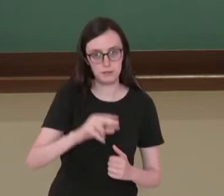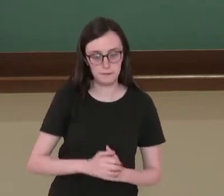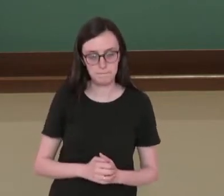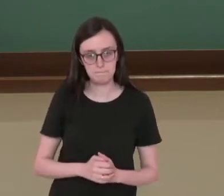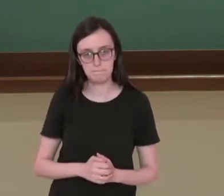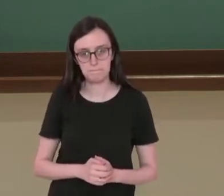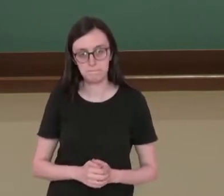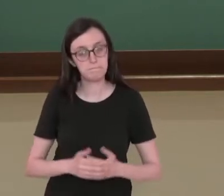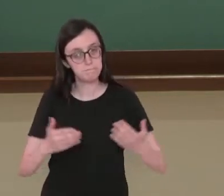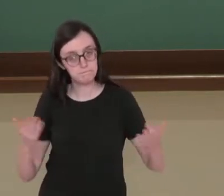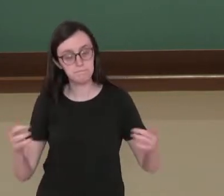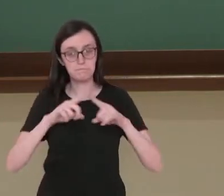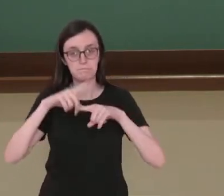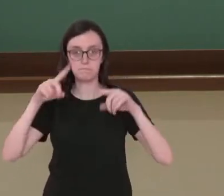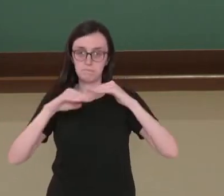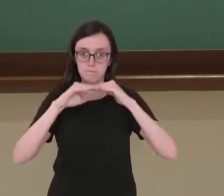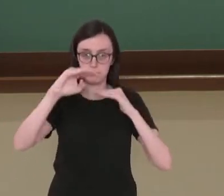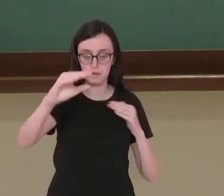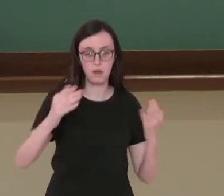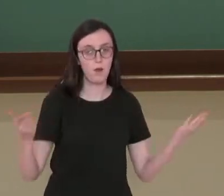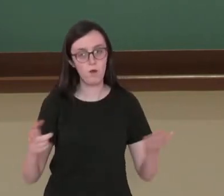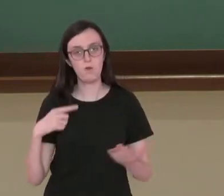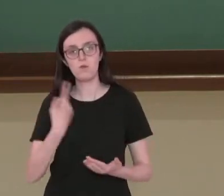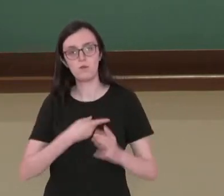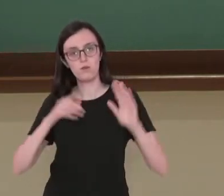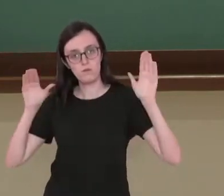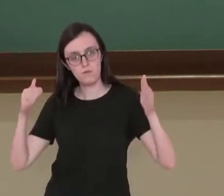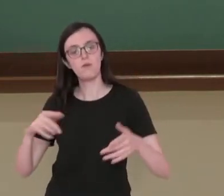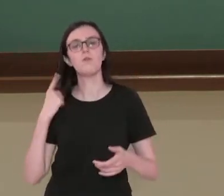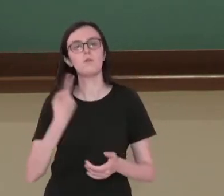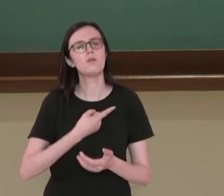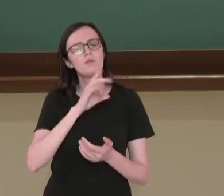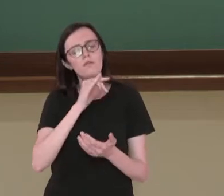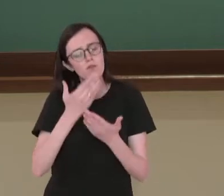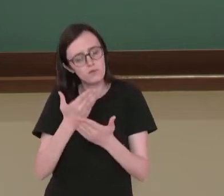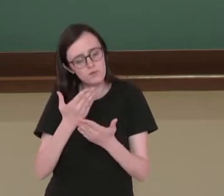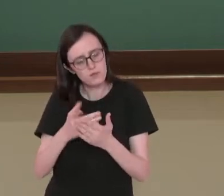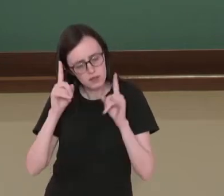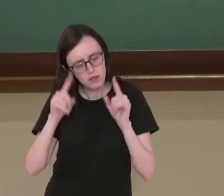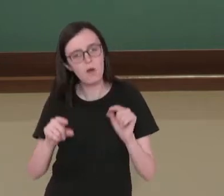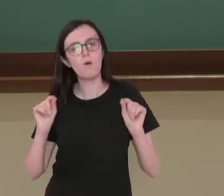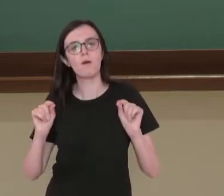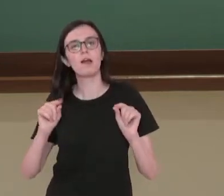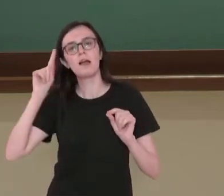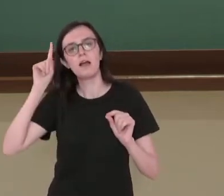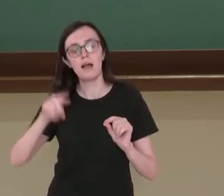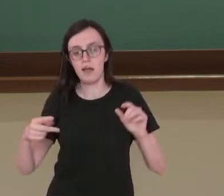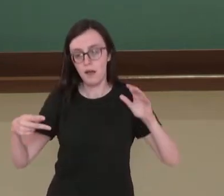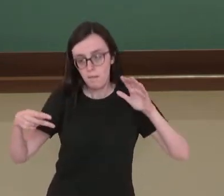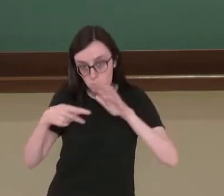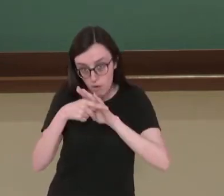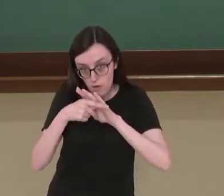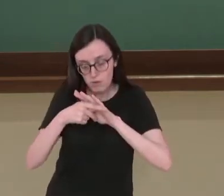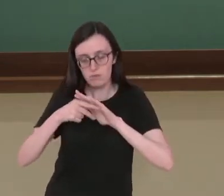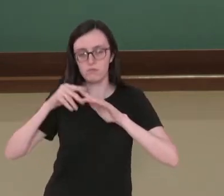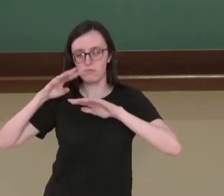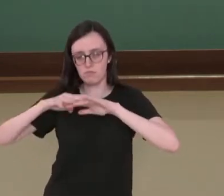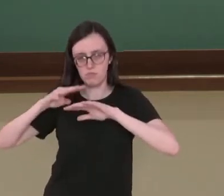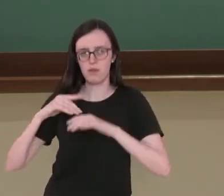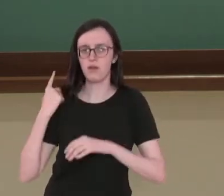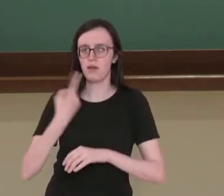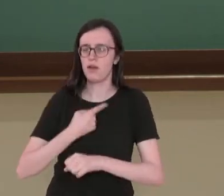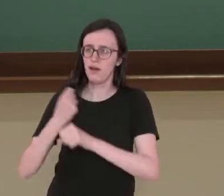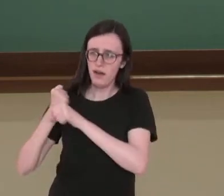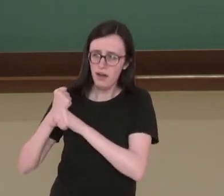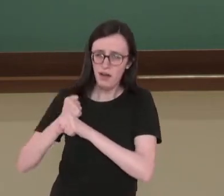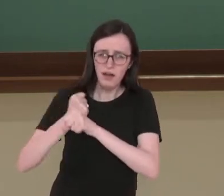no nivelamento 1 hoje, que a gente vai trabalhar, a gente vai falar exatamente de uma operação que nesses anos de estrada que eu